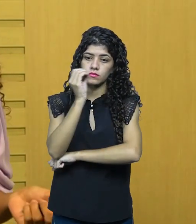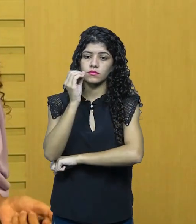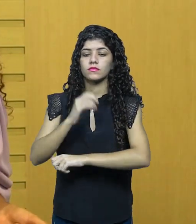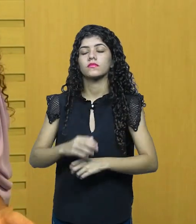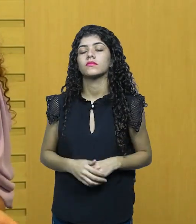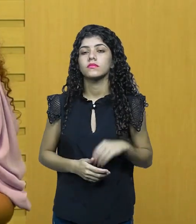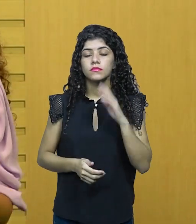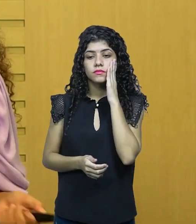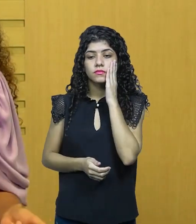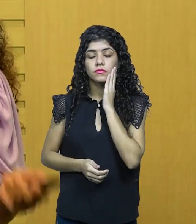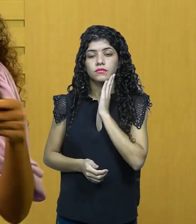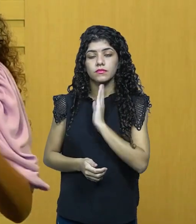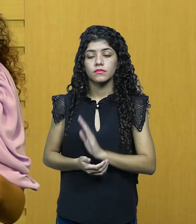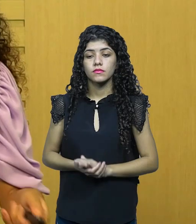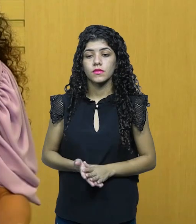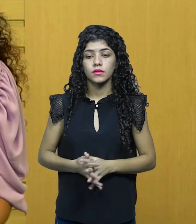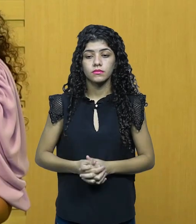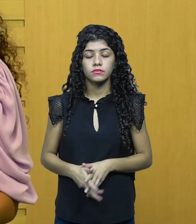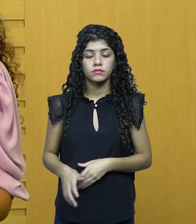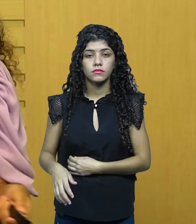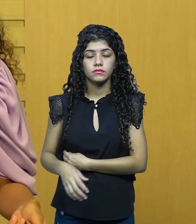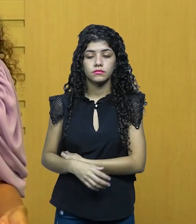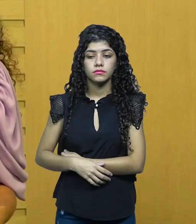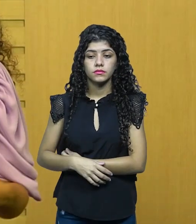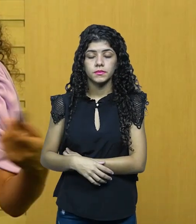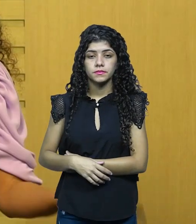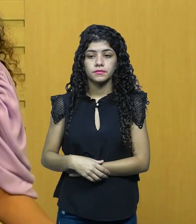aparece um crepúsculo, né? Alguma cena onde algum cabeçalho,